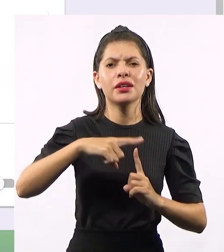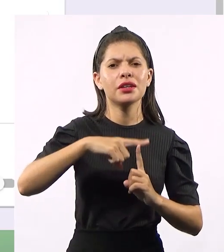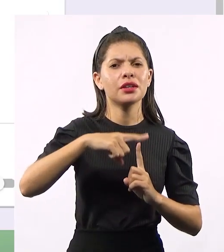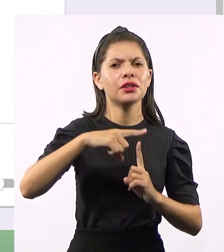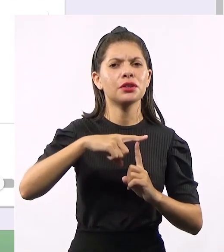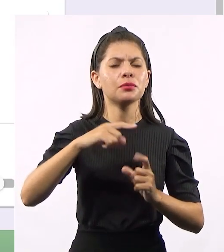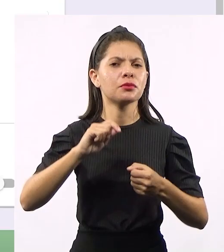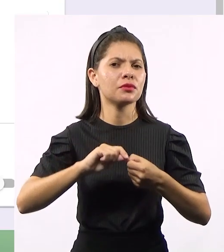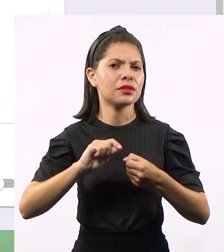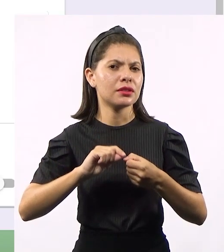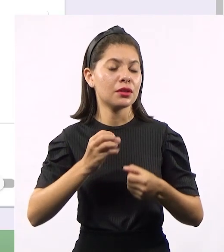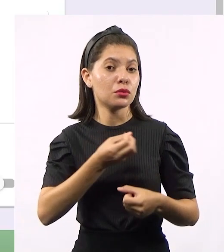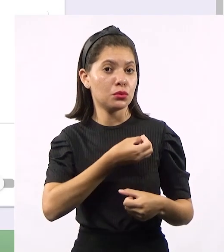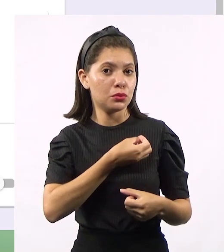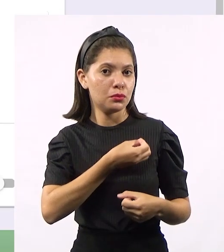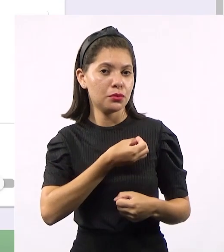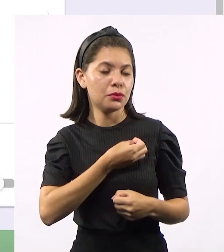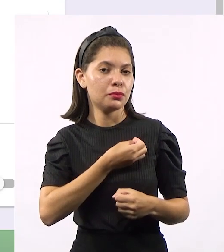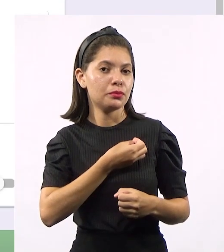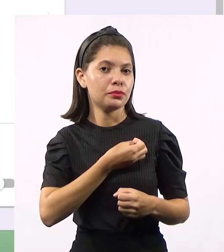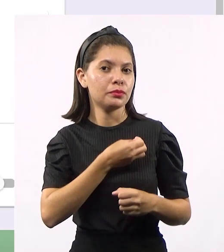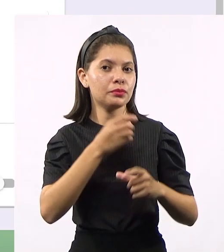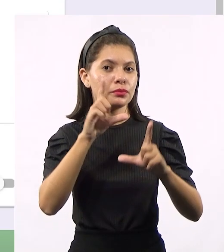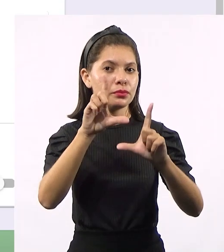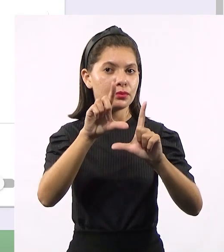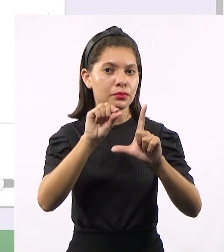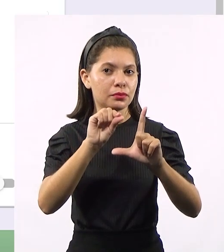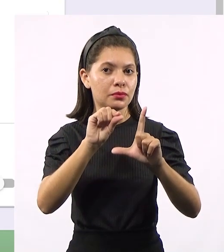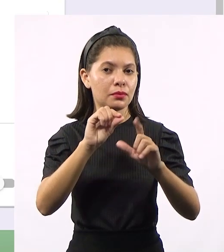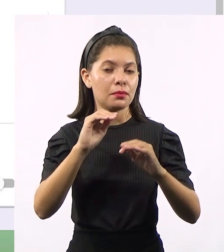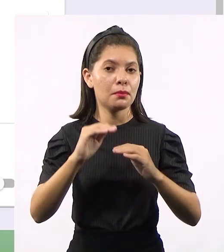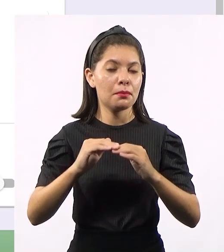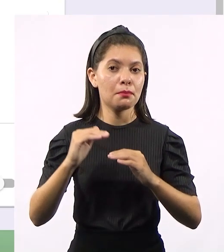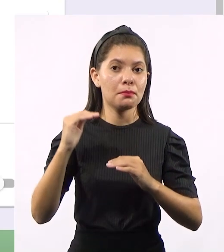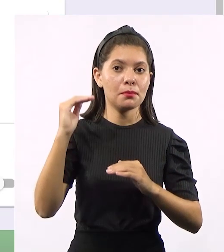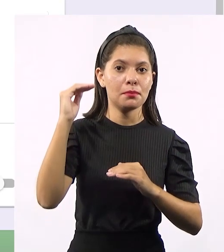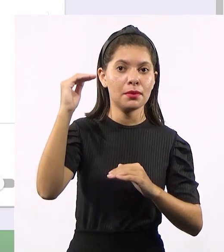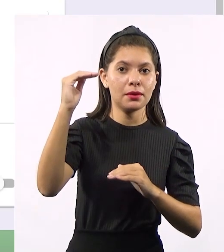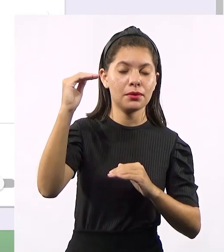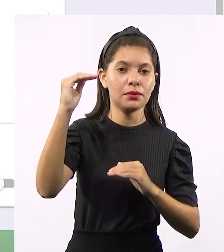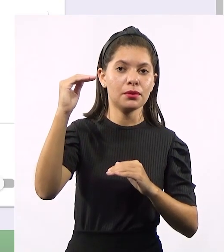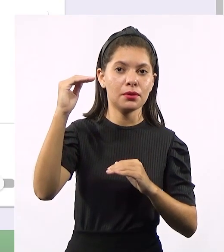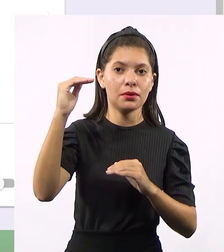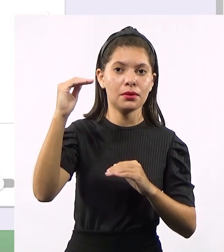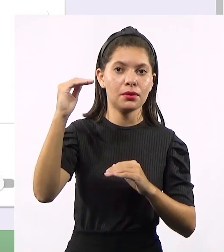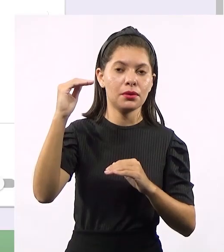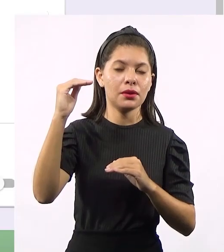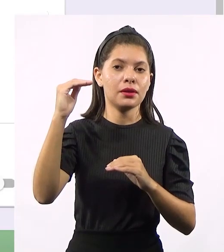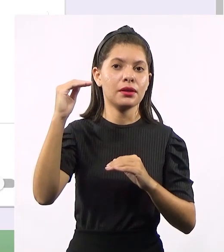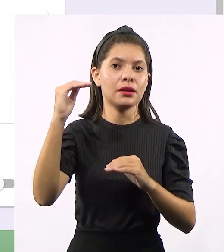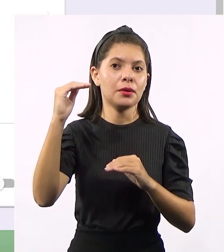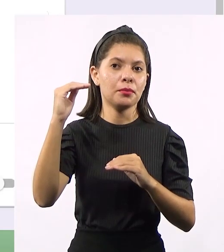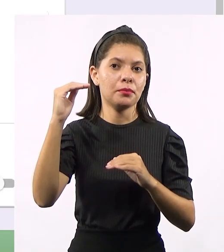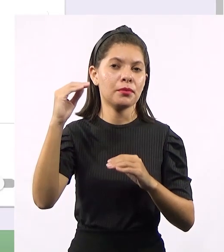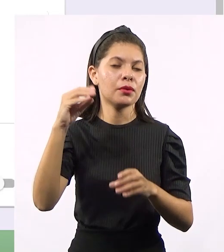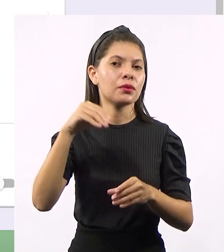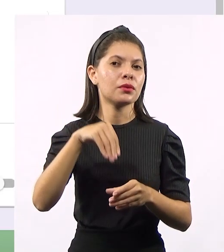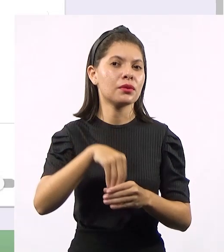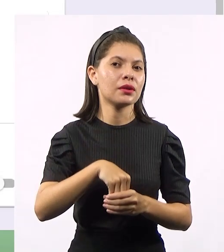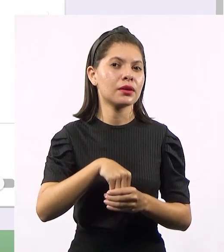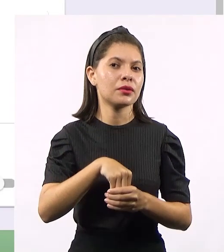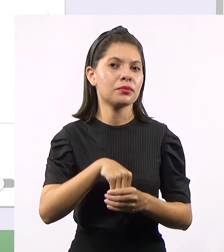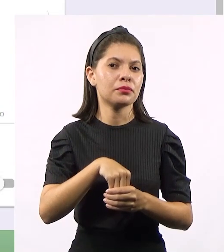número? Então eu vou marcar, é um número maior que ou outra variação, então eu poderia colocar que é um